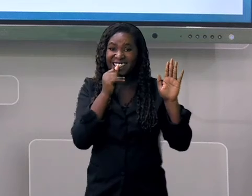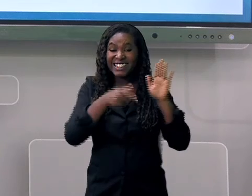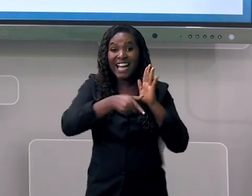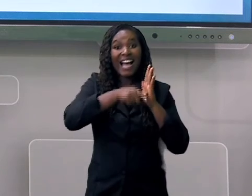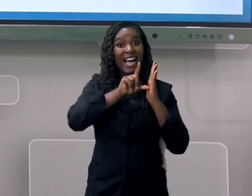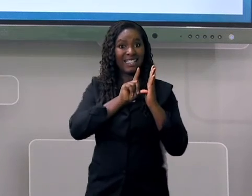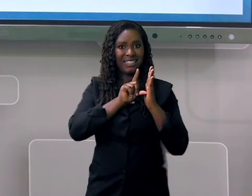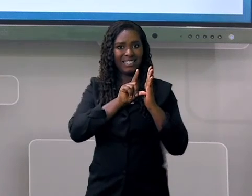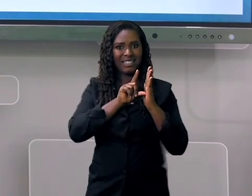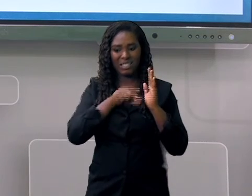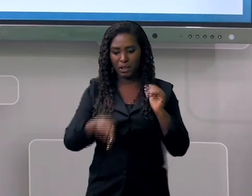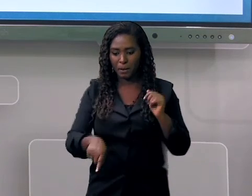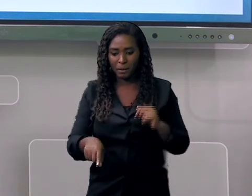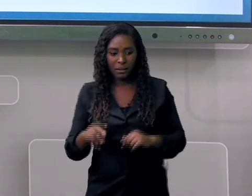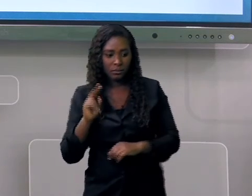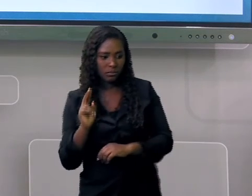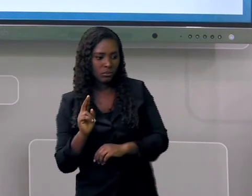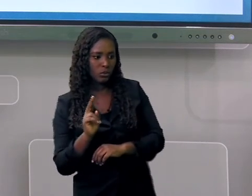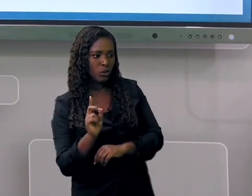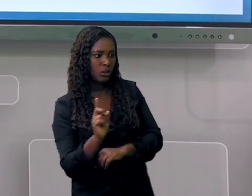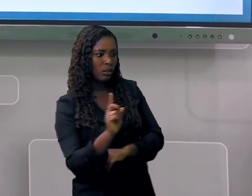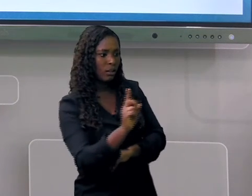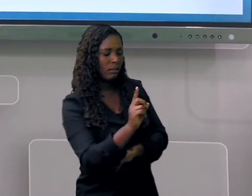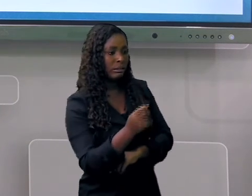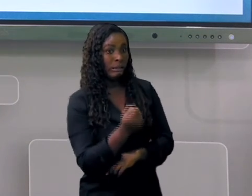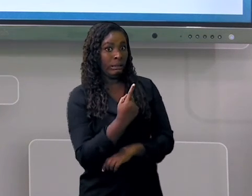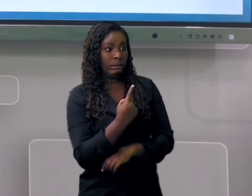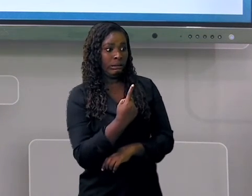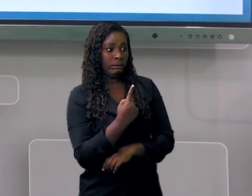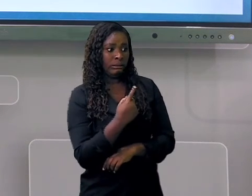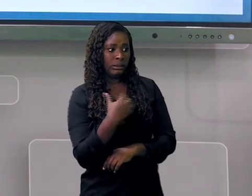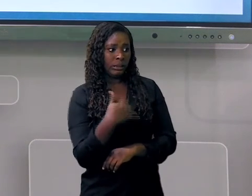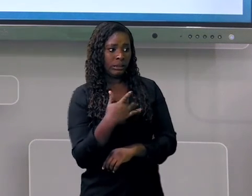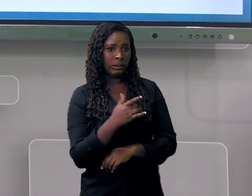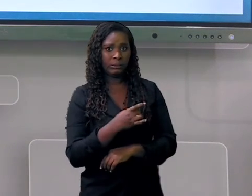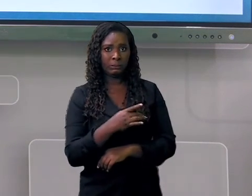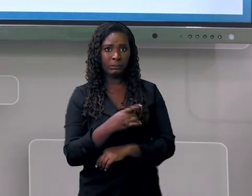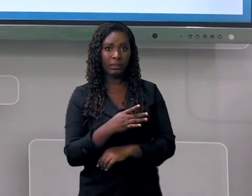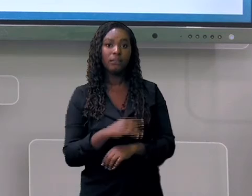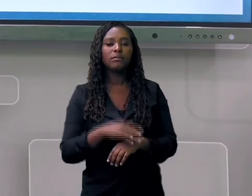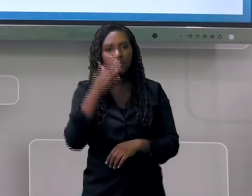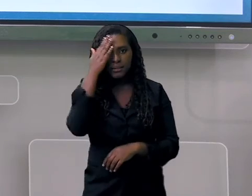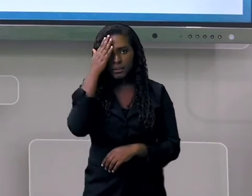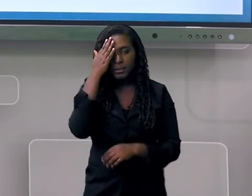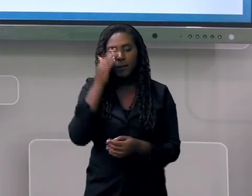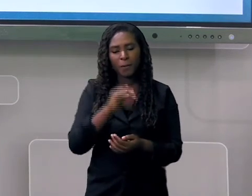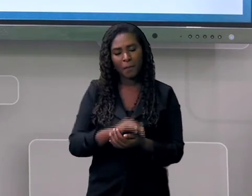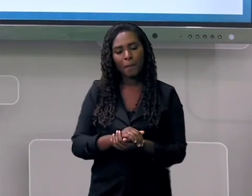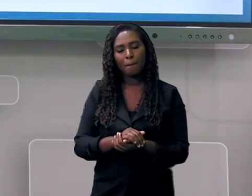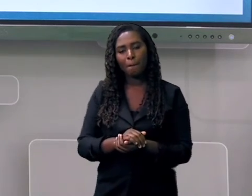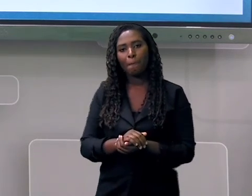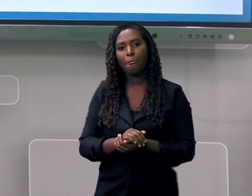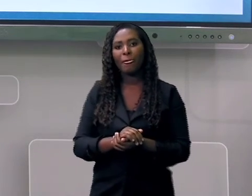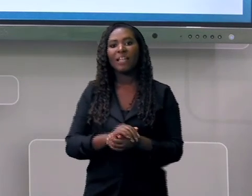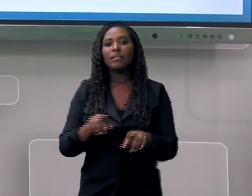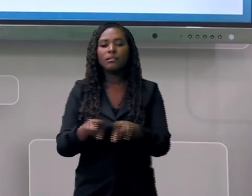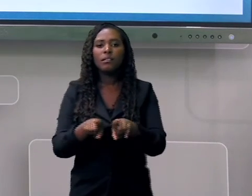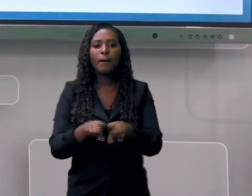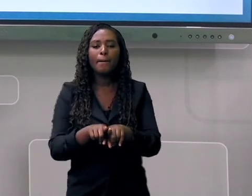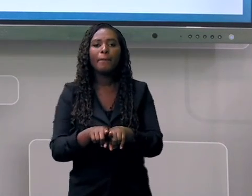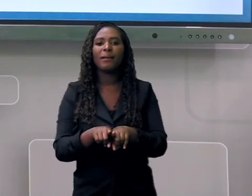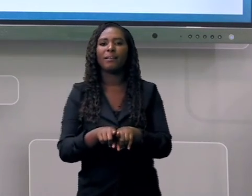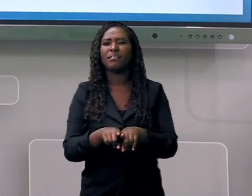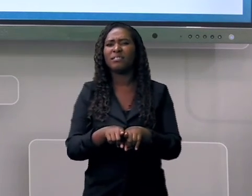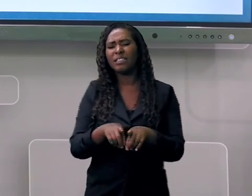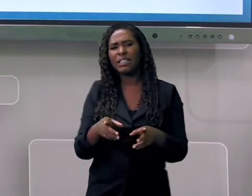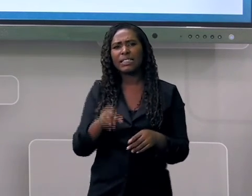complicada para uma criança autista, porque com um pouco de paciência, né, a gente consegue estabelecer uma comunicação